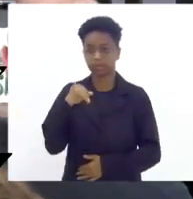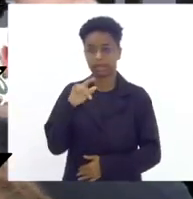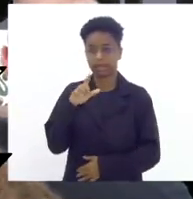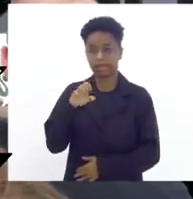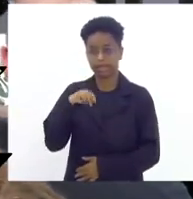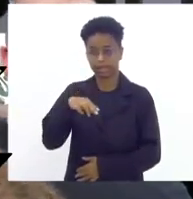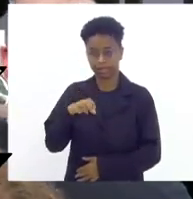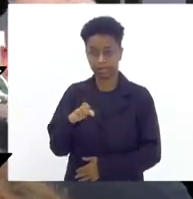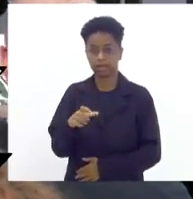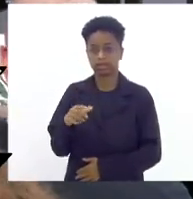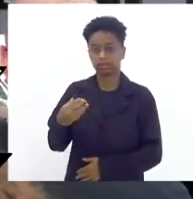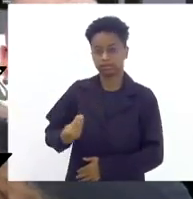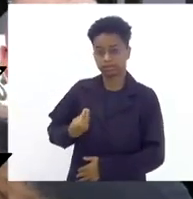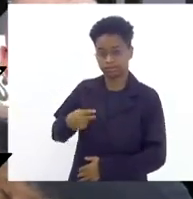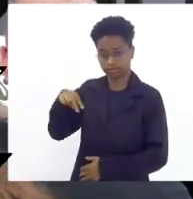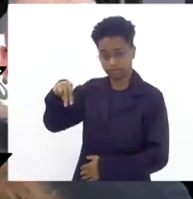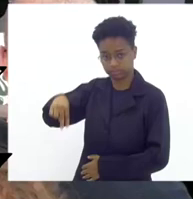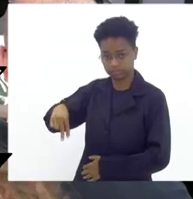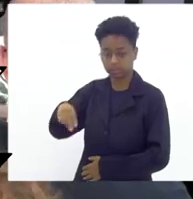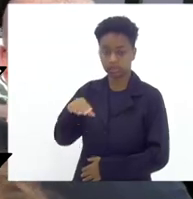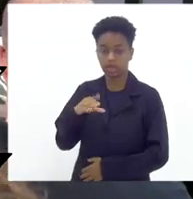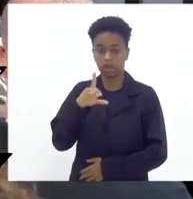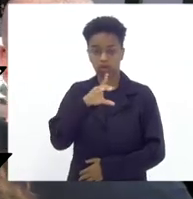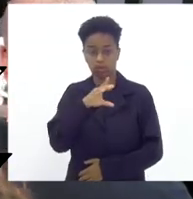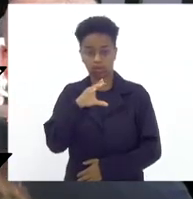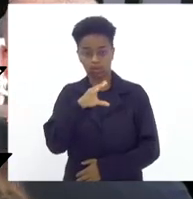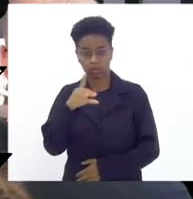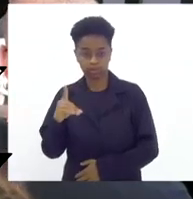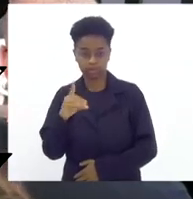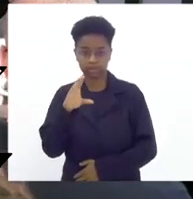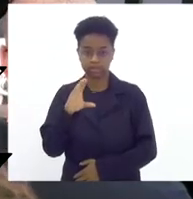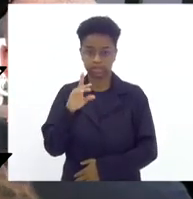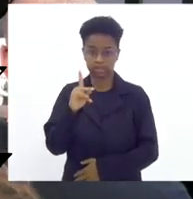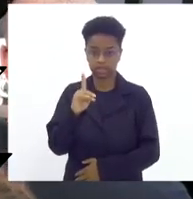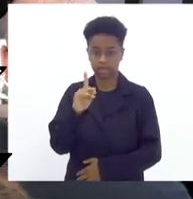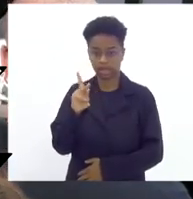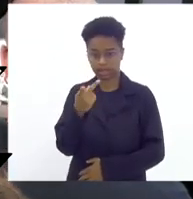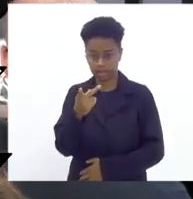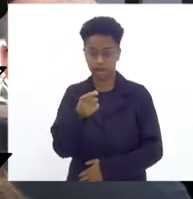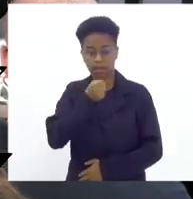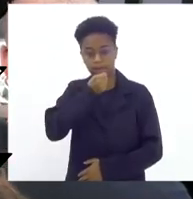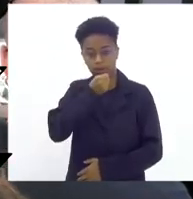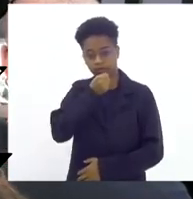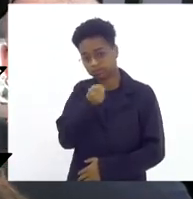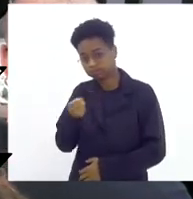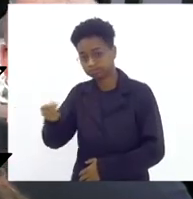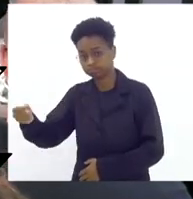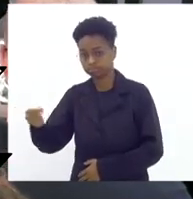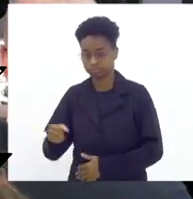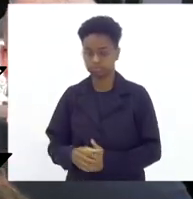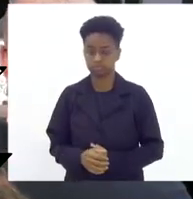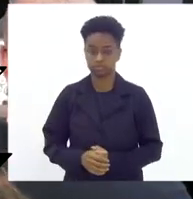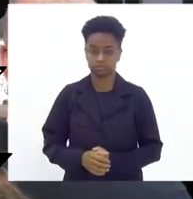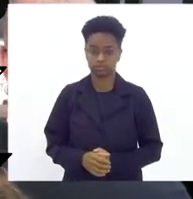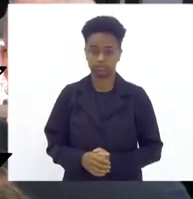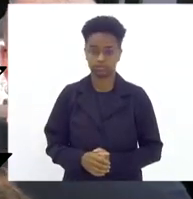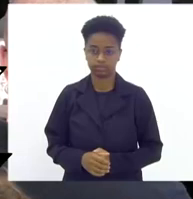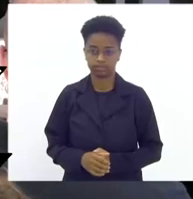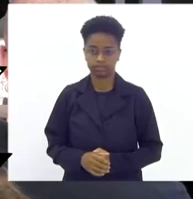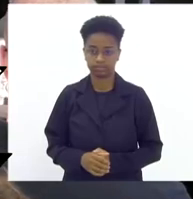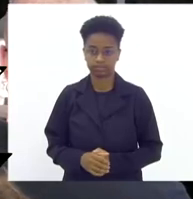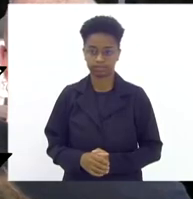canto a nossa coordenadora da CDH e vai passando o microfone conforme chamando aqui para saudação